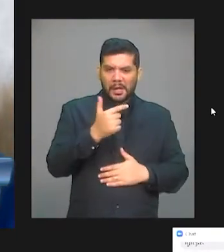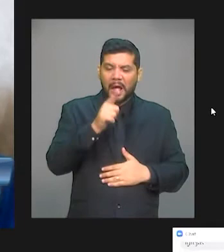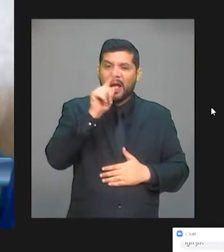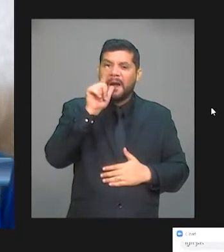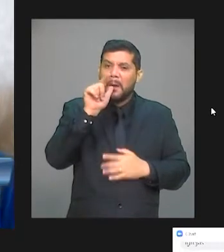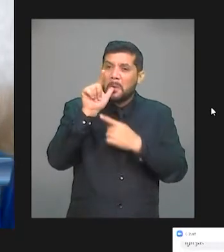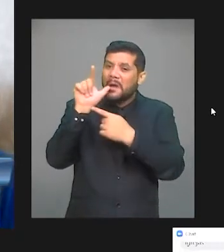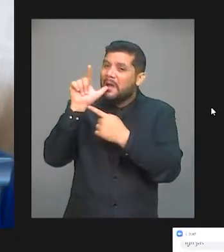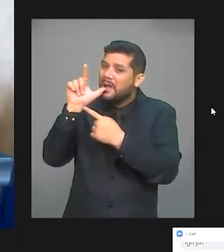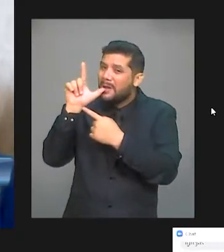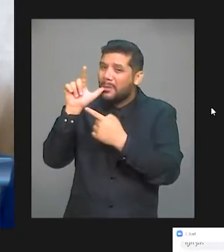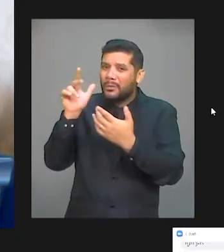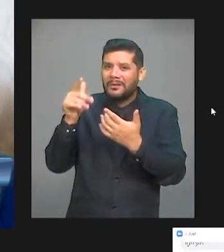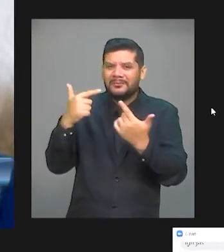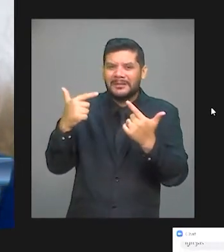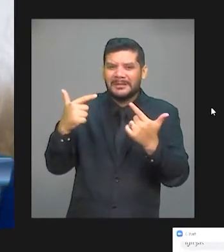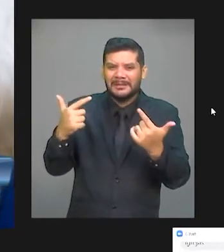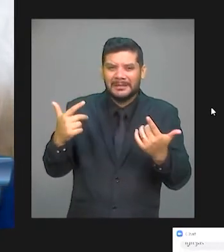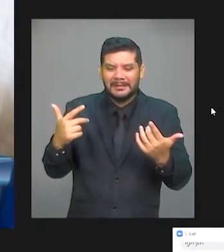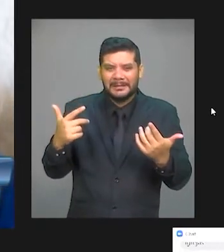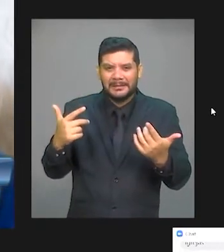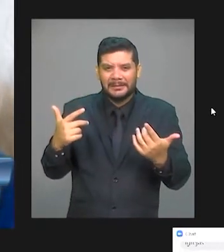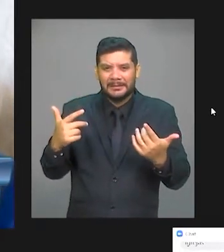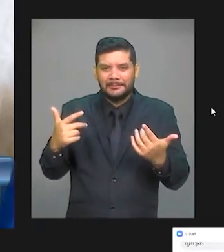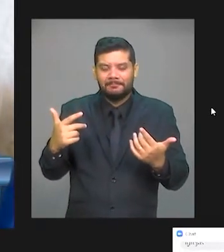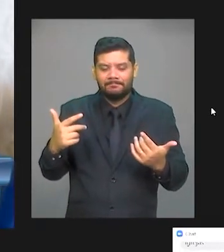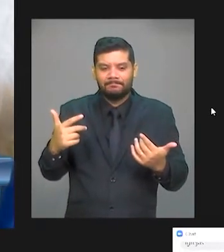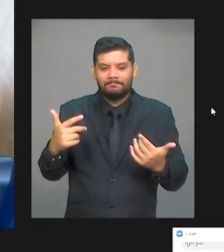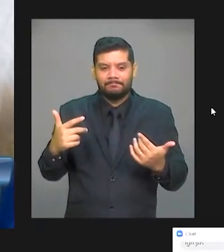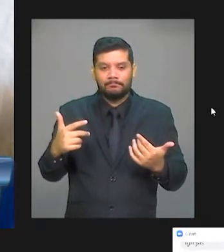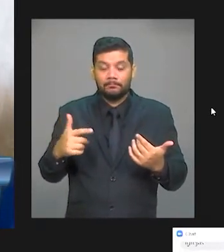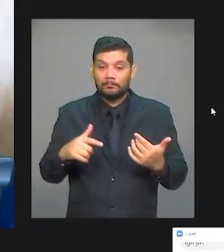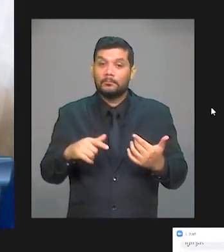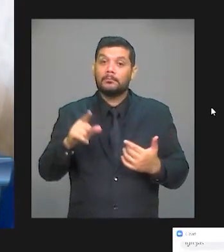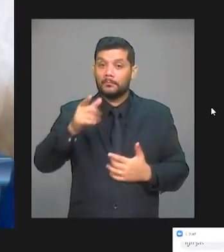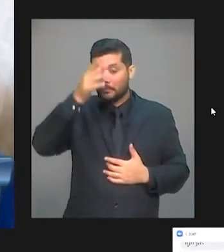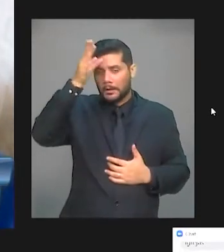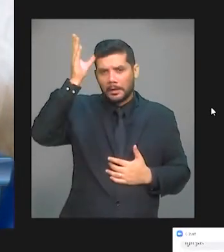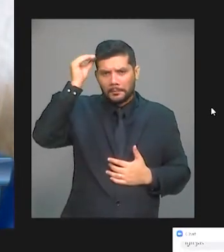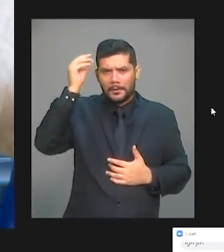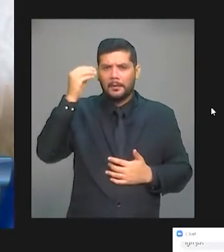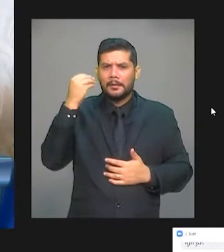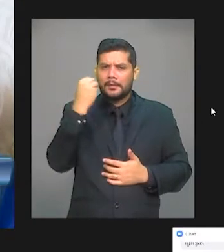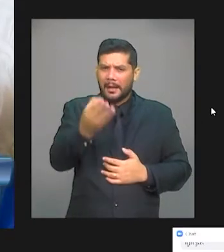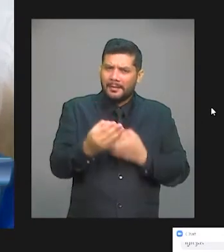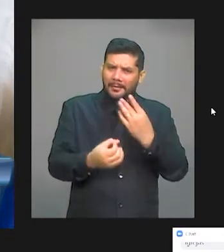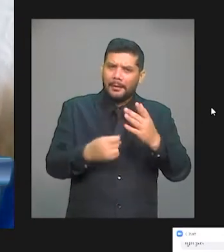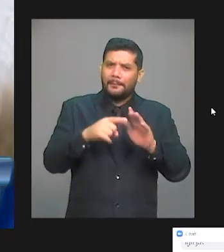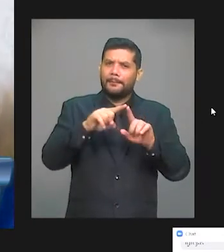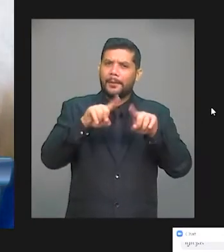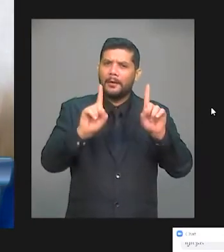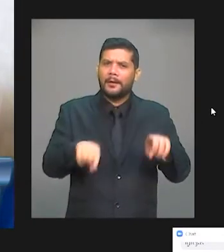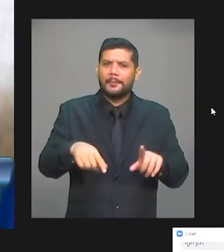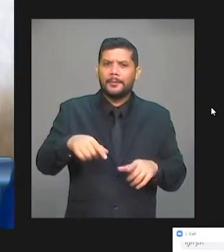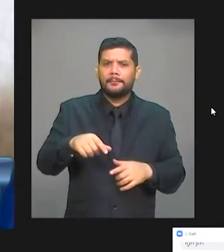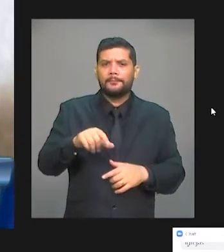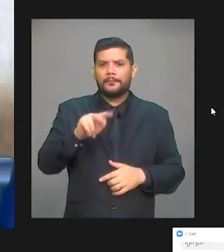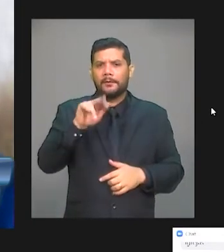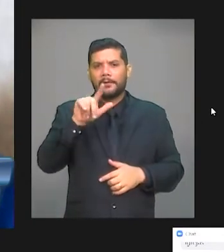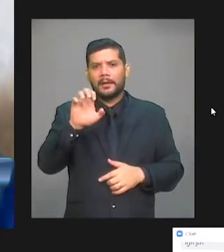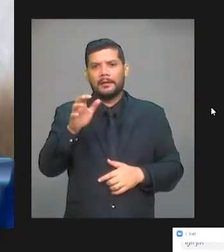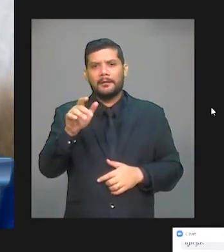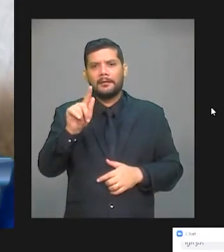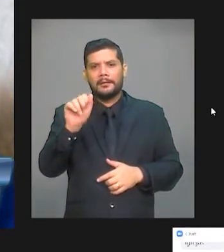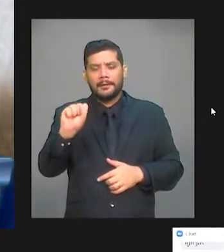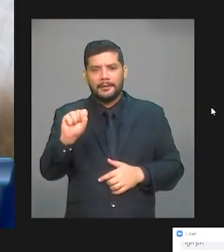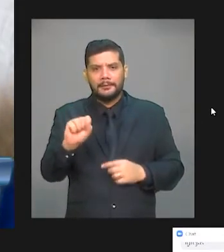o governador Camilo Santana tem feito programas aí sociais, como Vale Gás, como a questão dos 10 metros cúbicos de